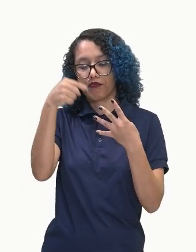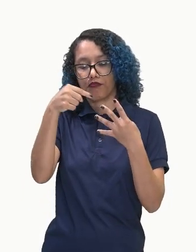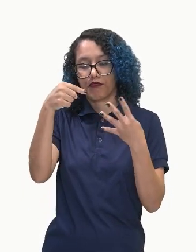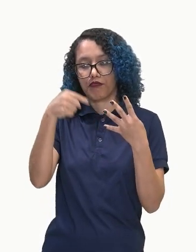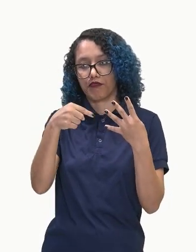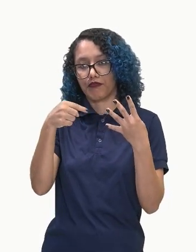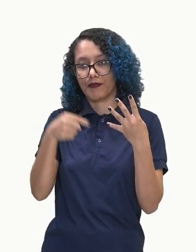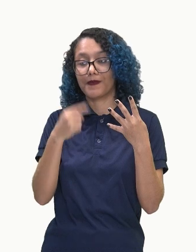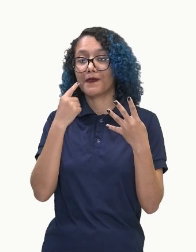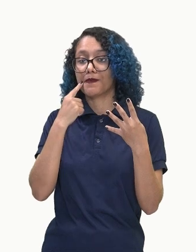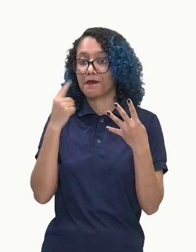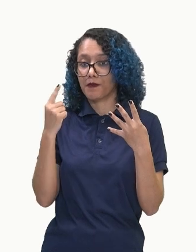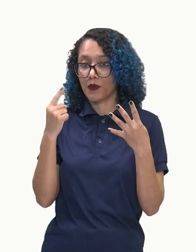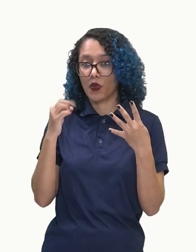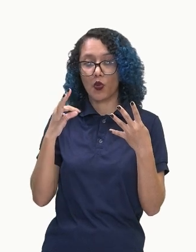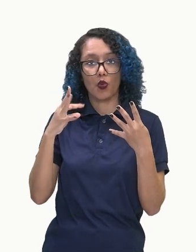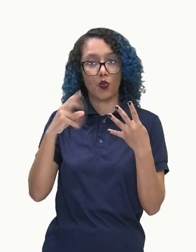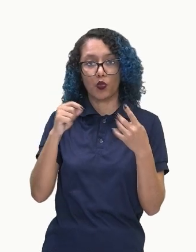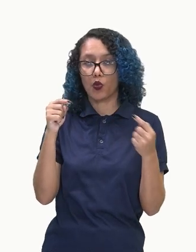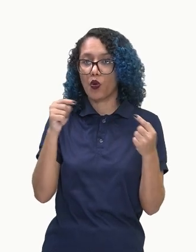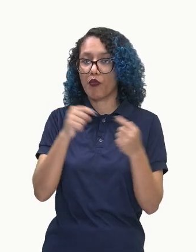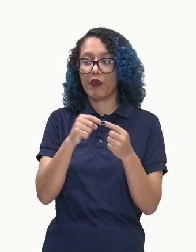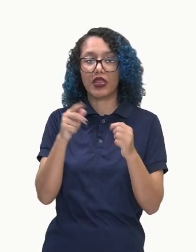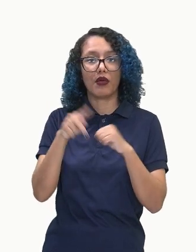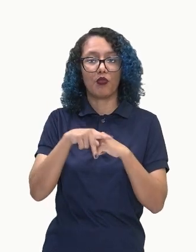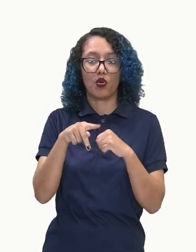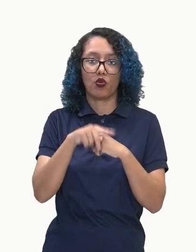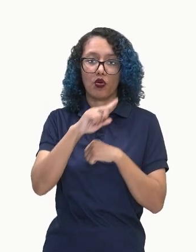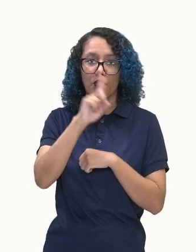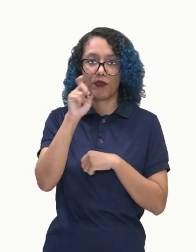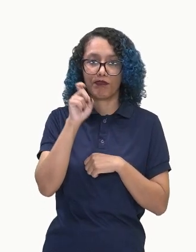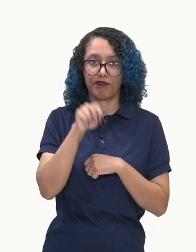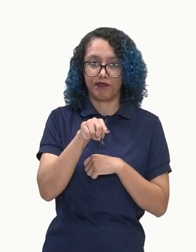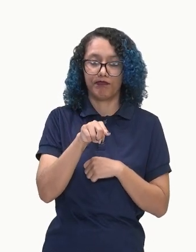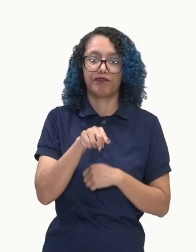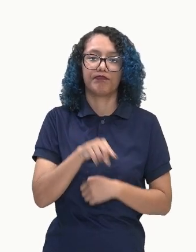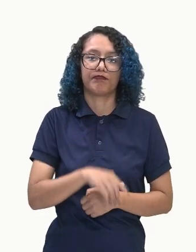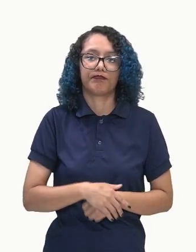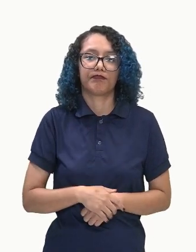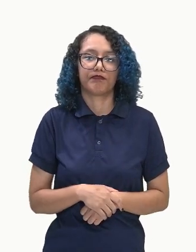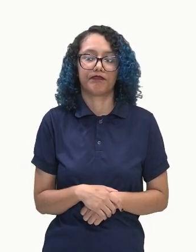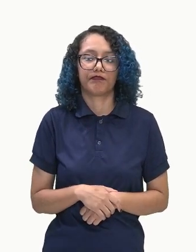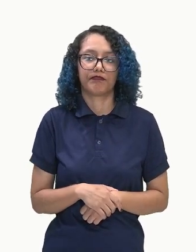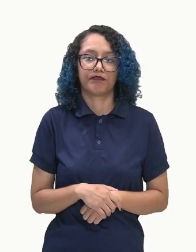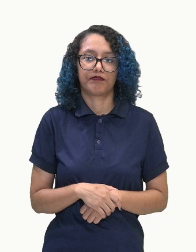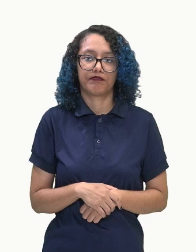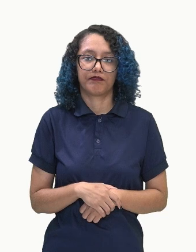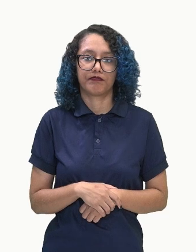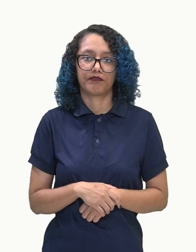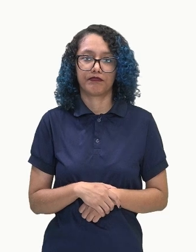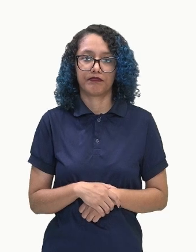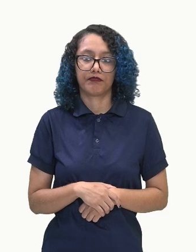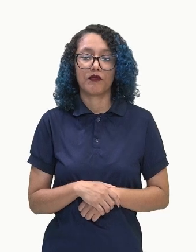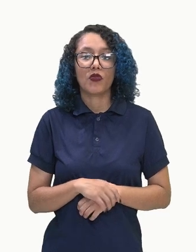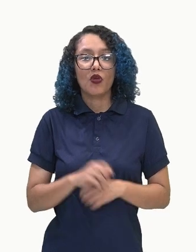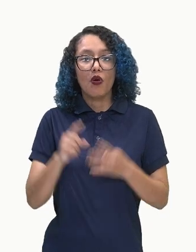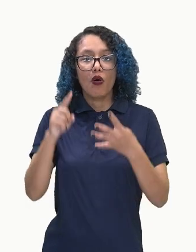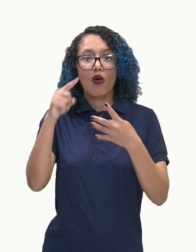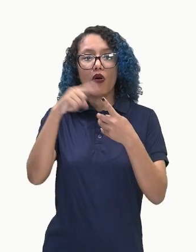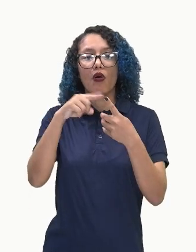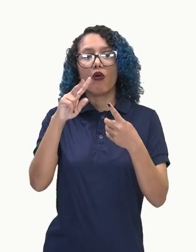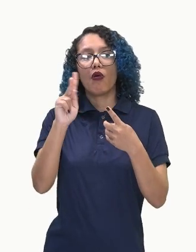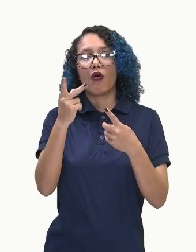onde, todos eles pronomes interrogativos, tá? E why, por quê? O how, gente, é o único que não